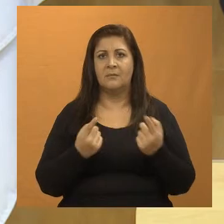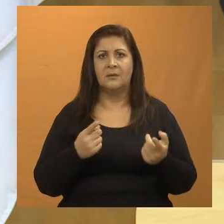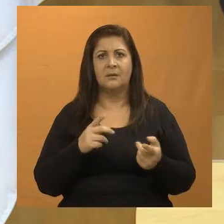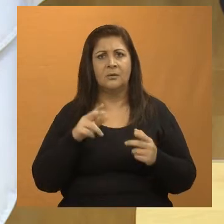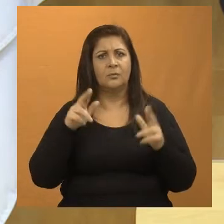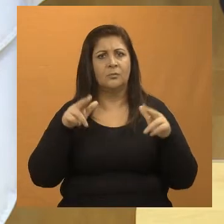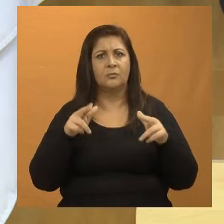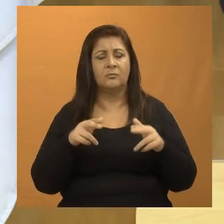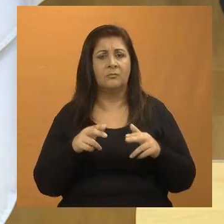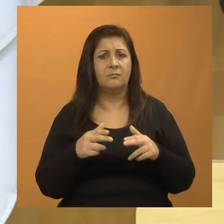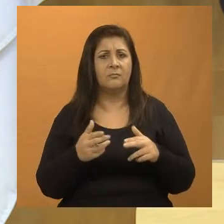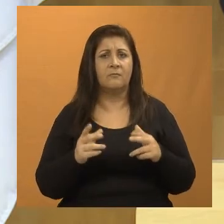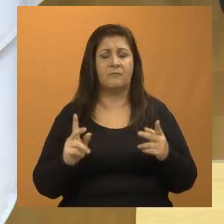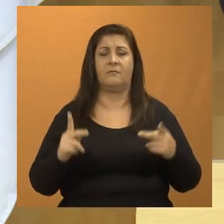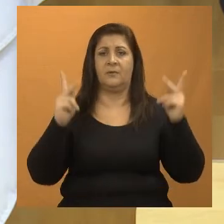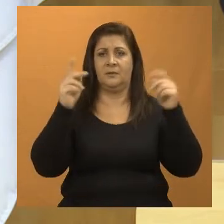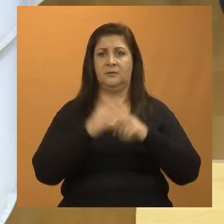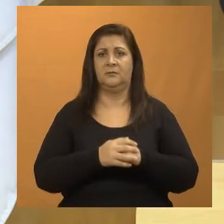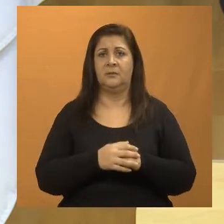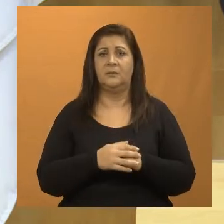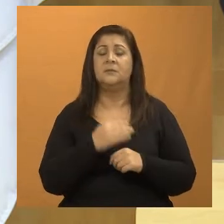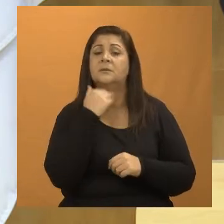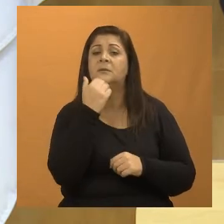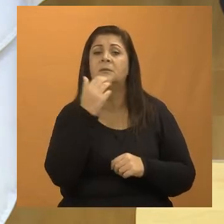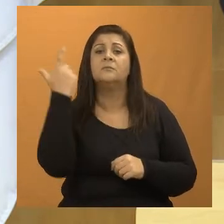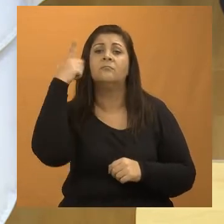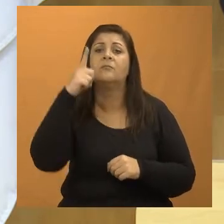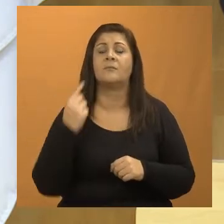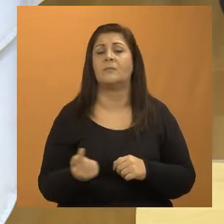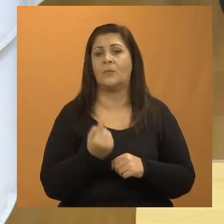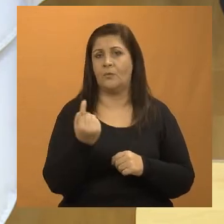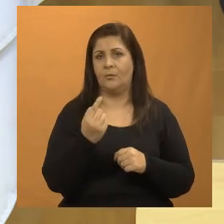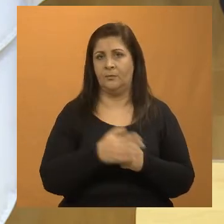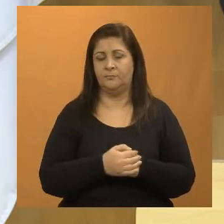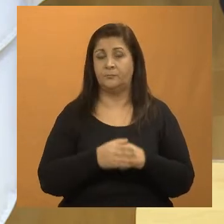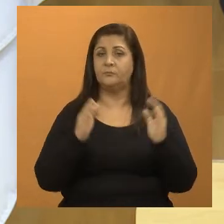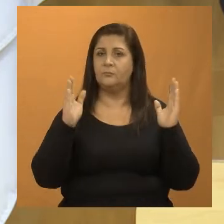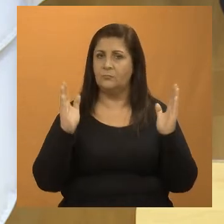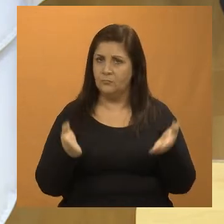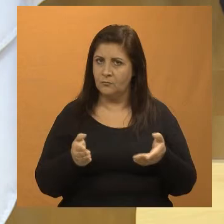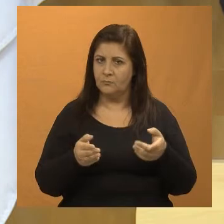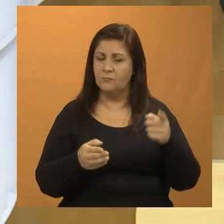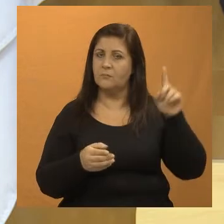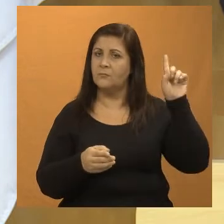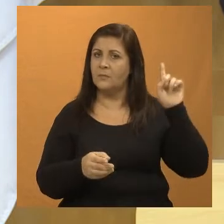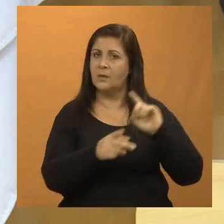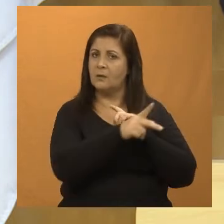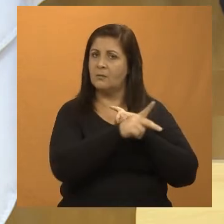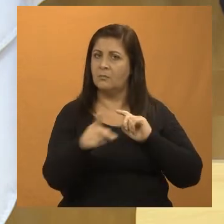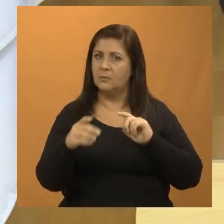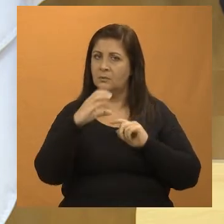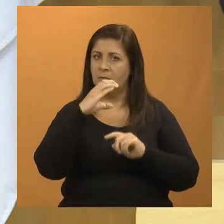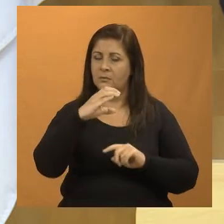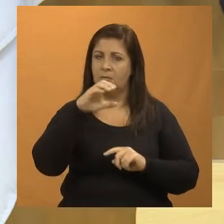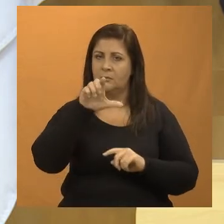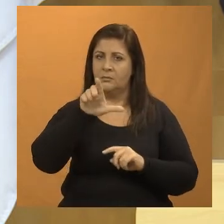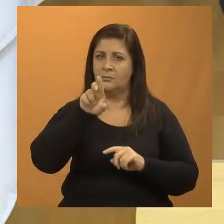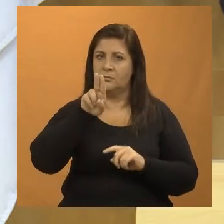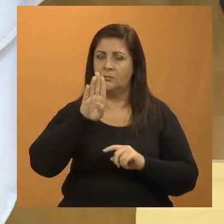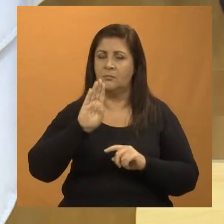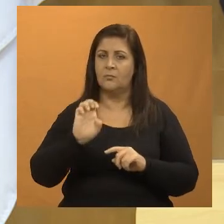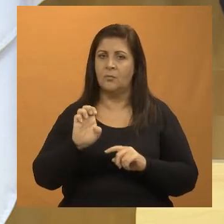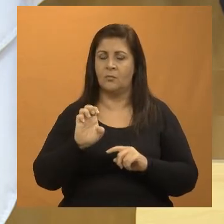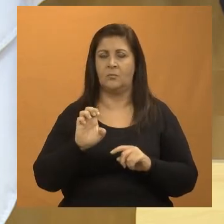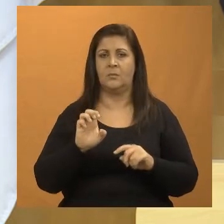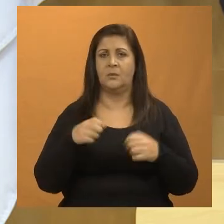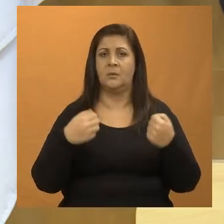entra em campo sozinho. Hoje eu presido um clube que, como todos os outros, vive da coletividade e